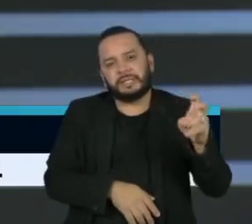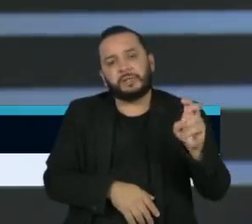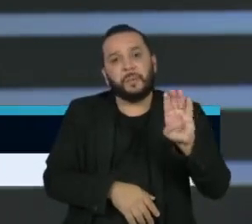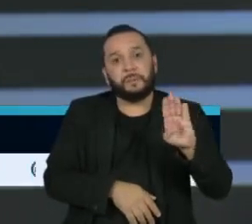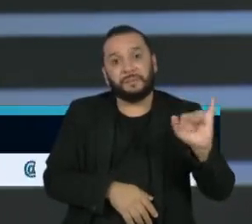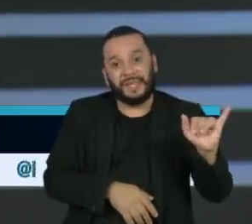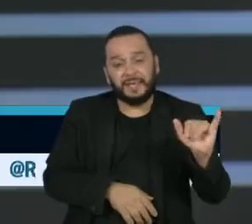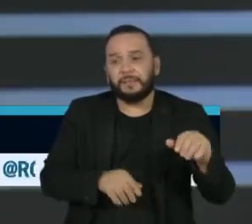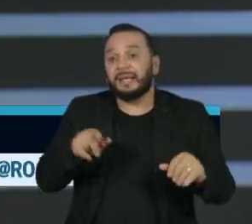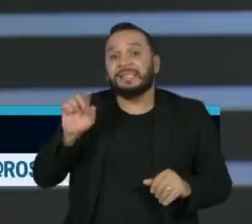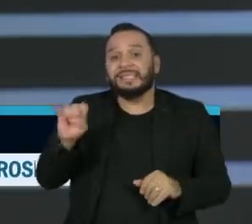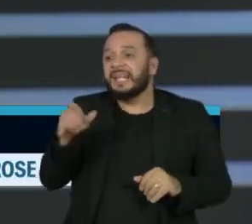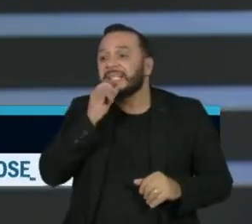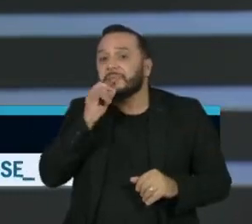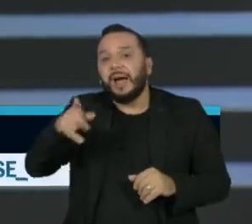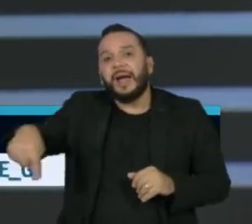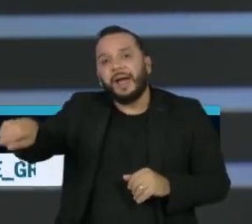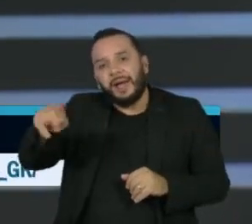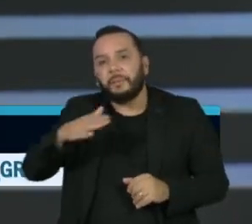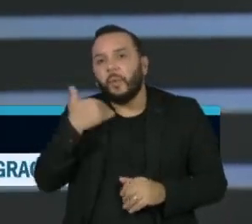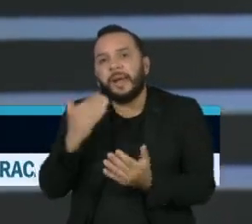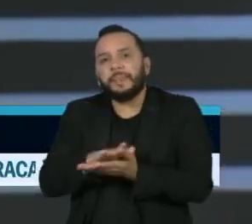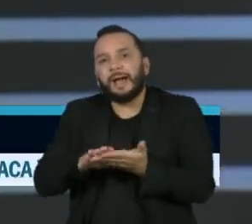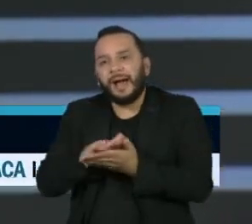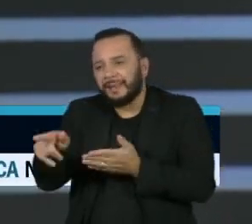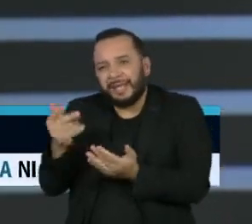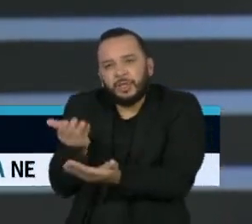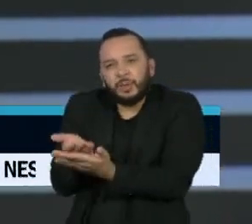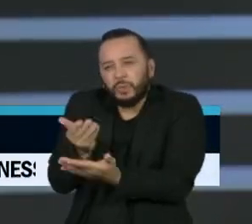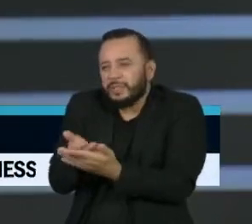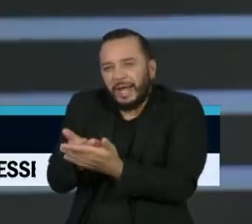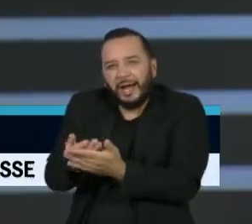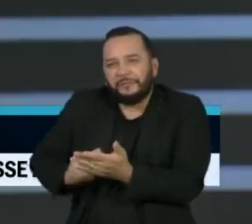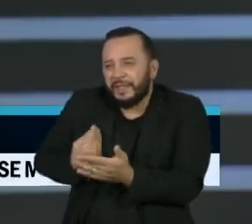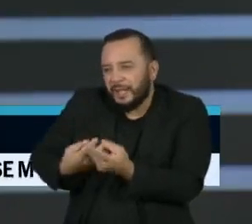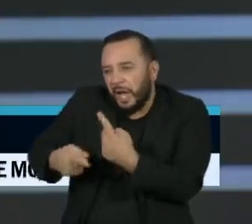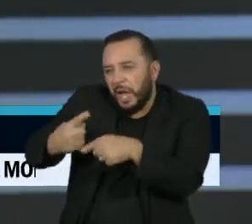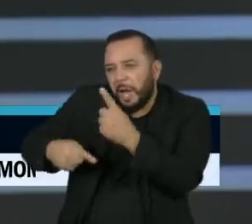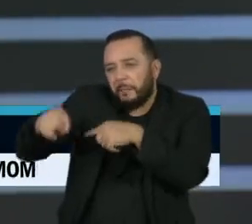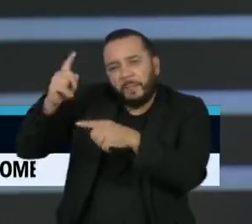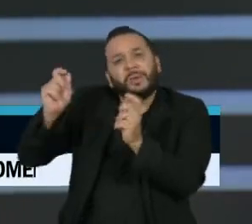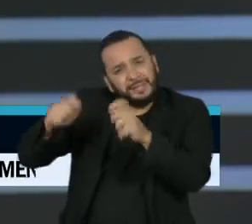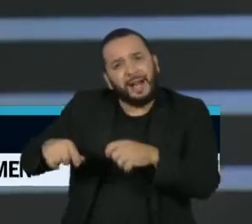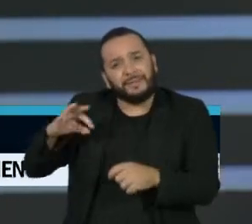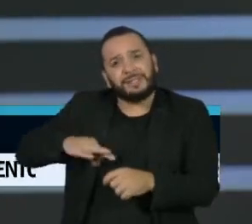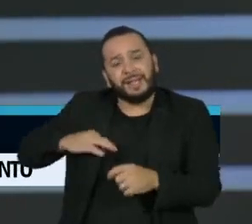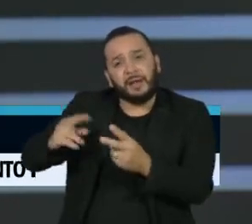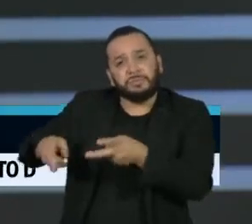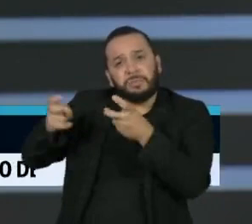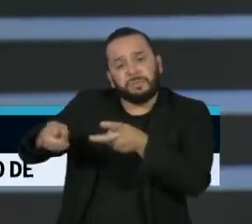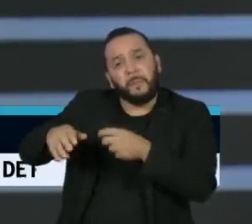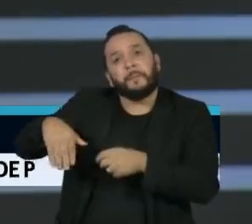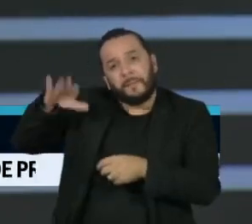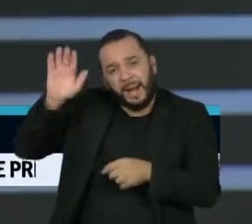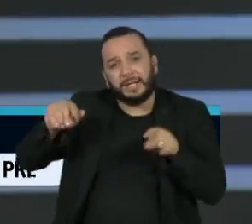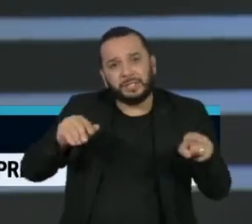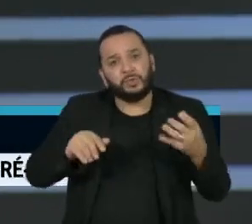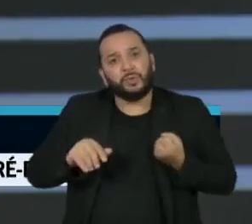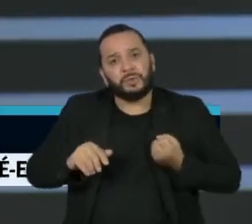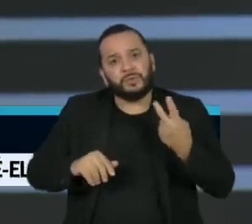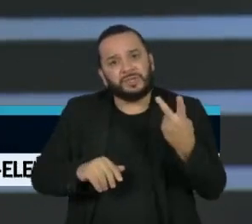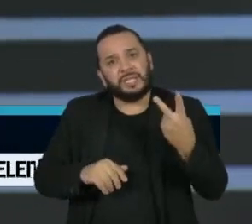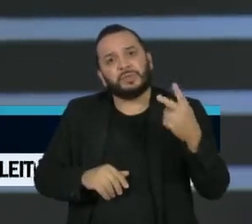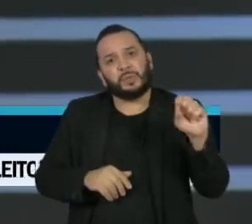do espírito das pessoas que pegaram a doença, a fragilidade dela, dificuldade para conseguir um emprego depois em função do medo que ela tem